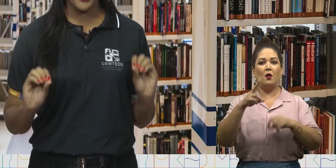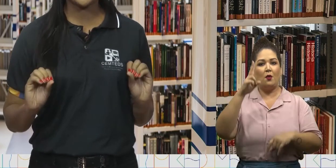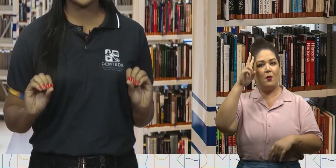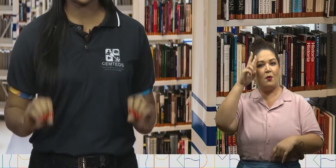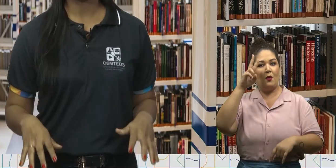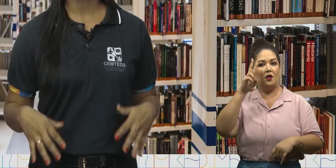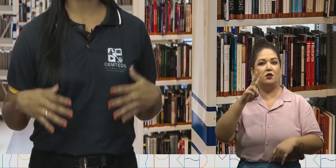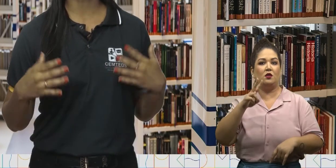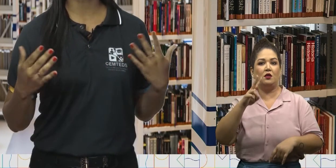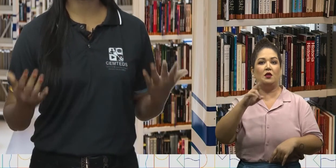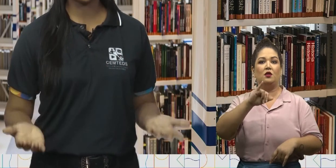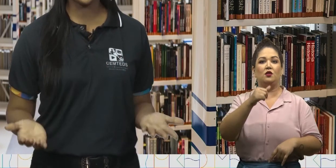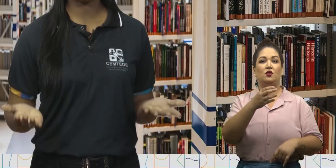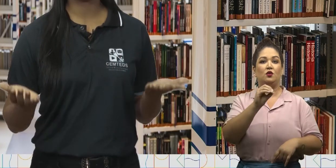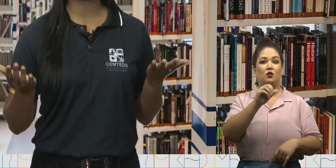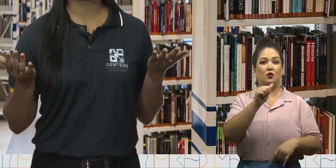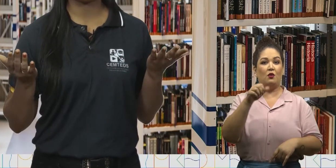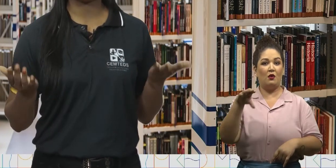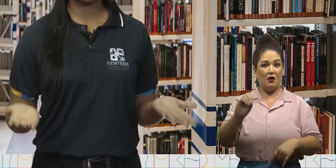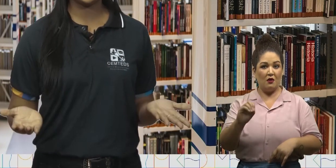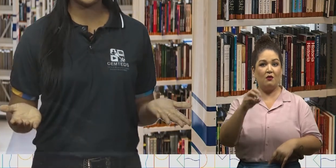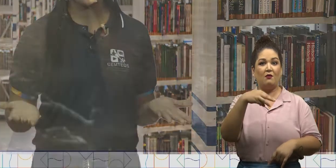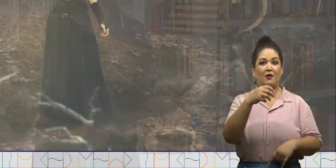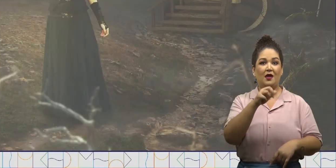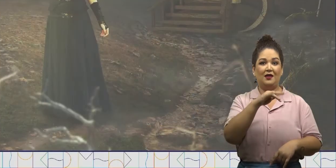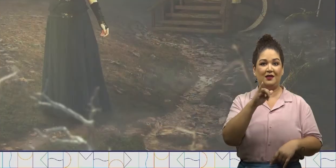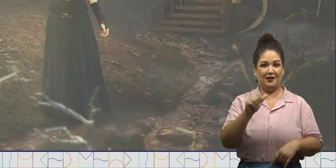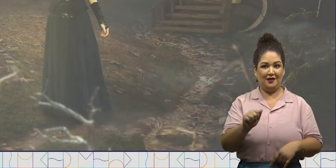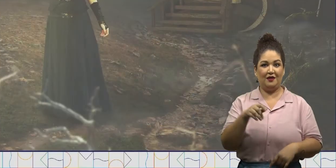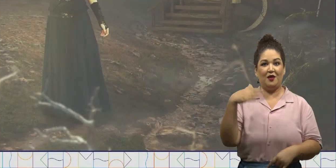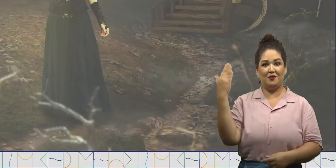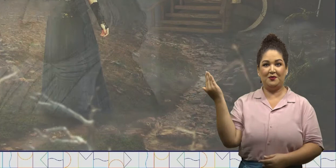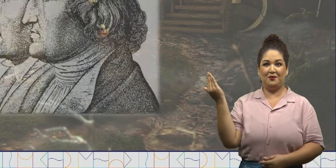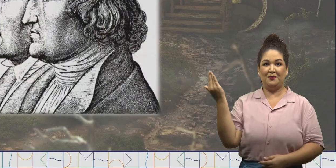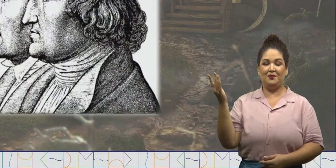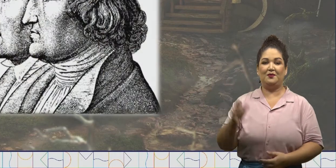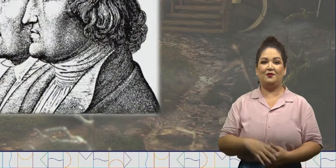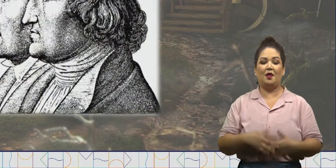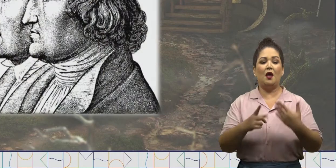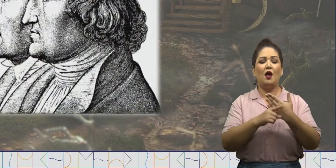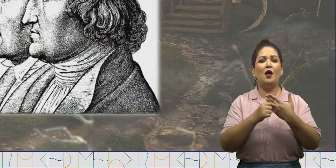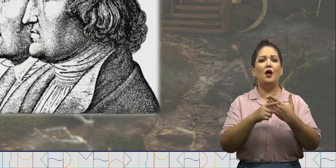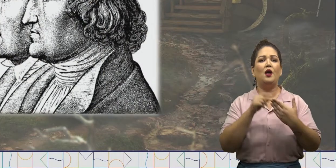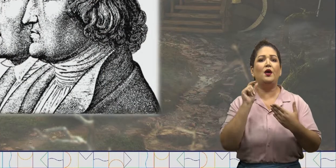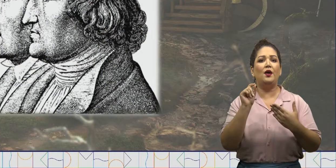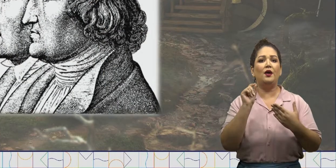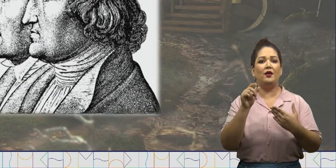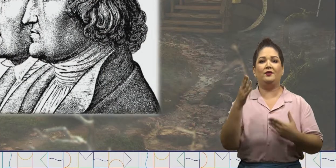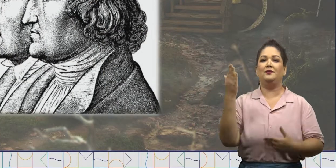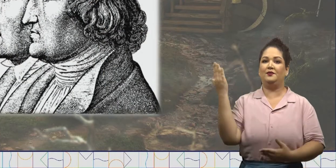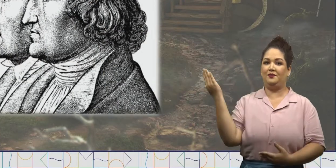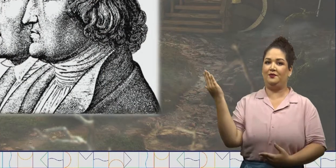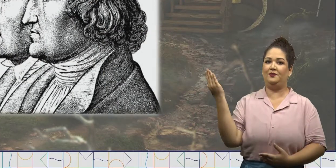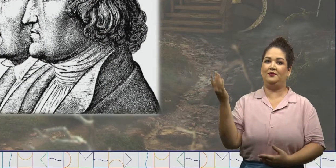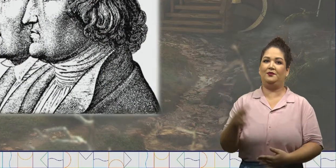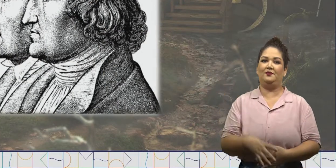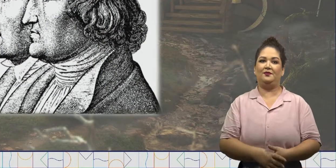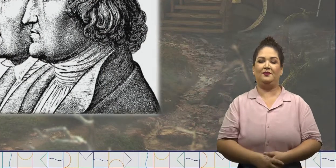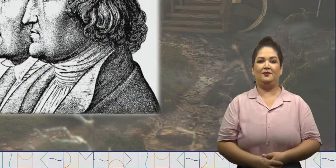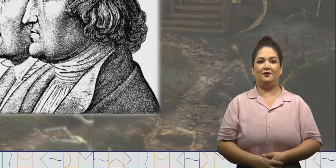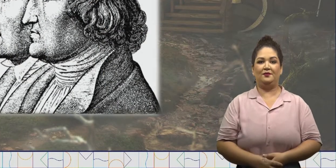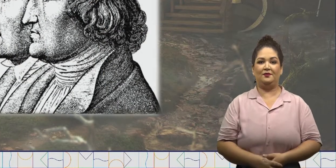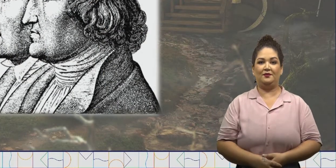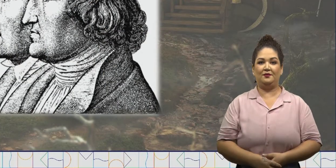história chamada João e Maria. Olha só! E quem escreveu essa história foram